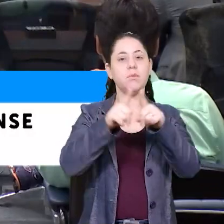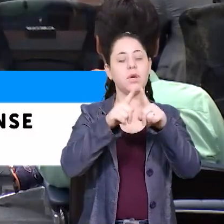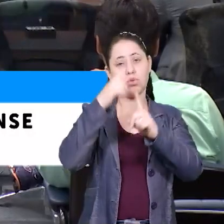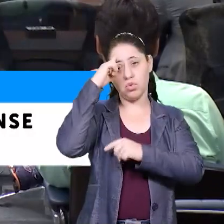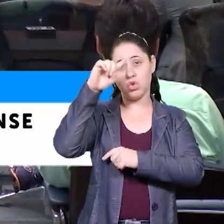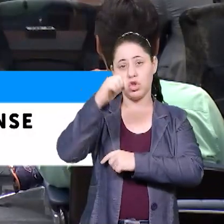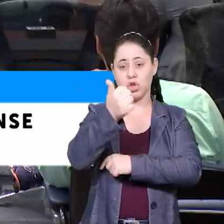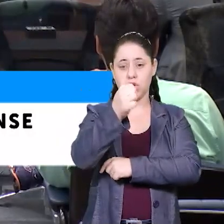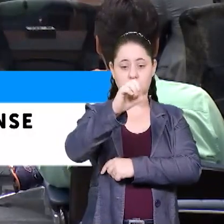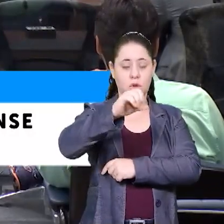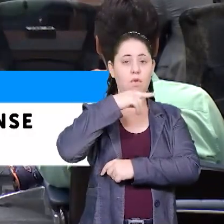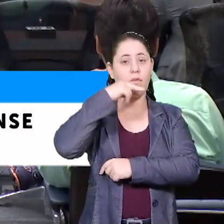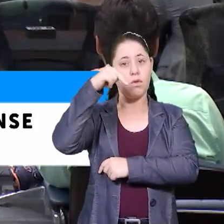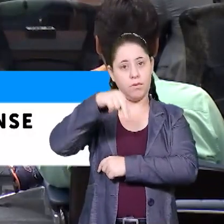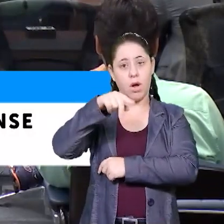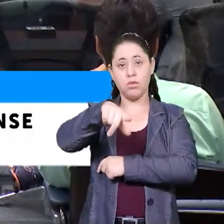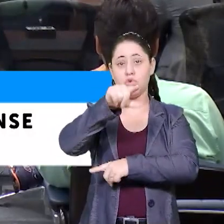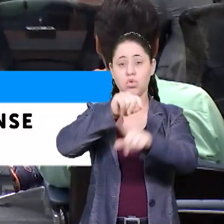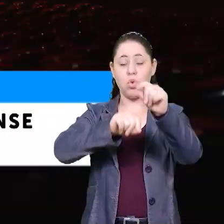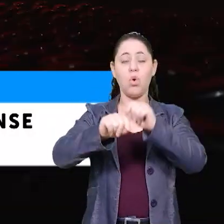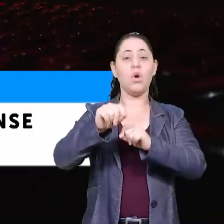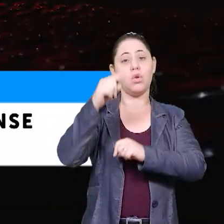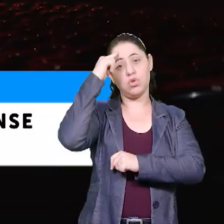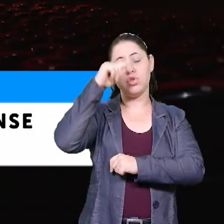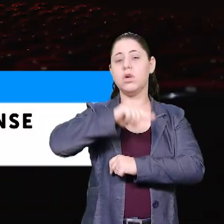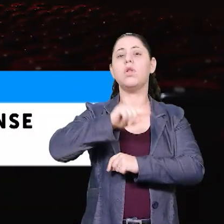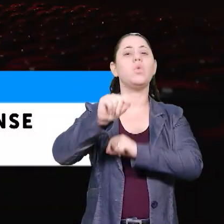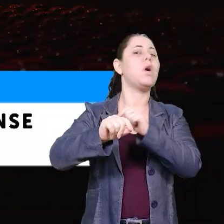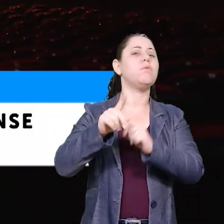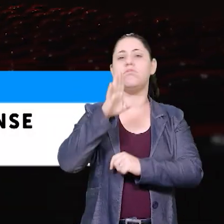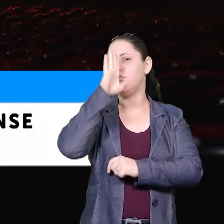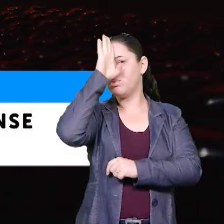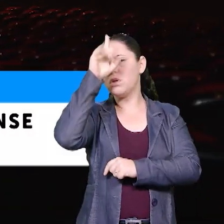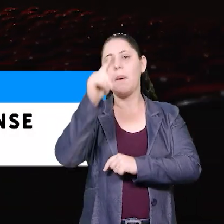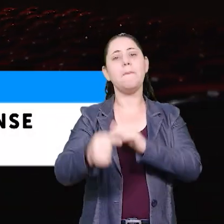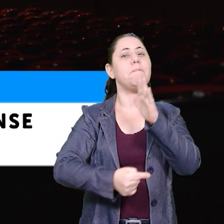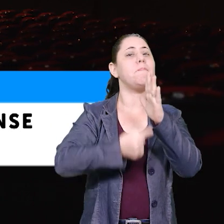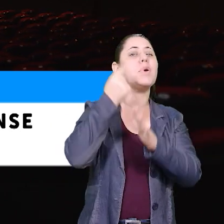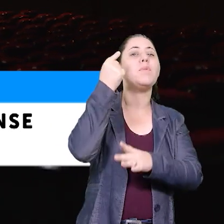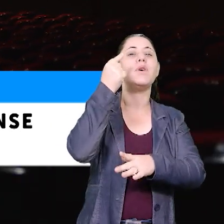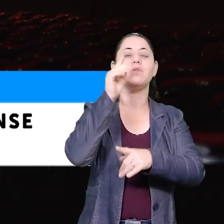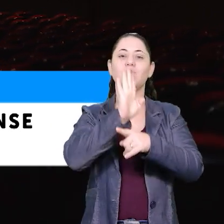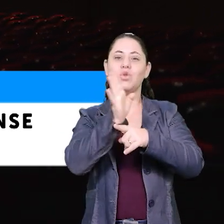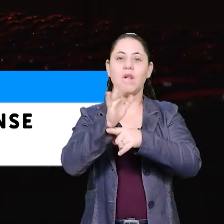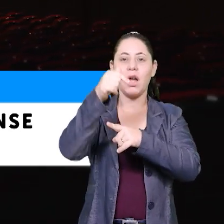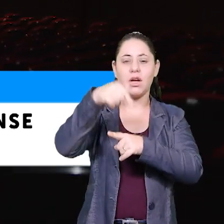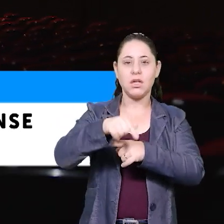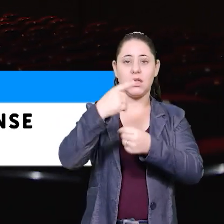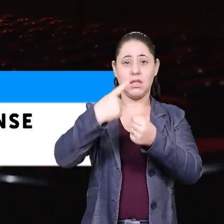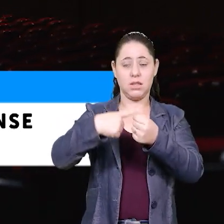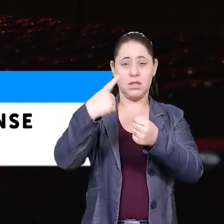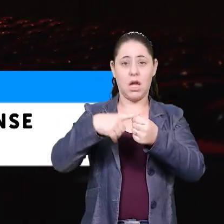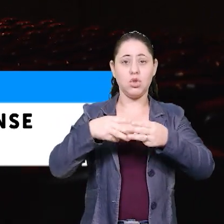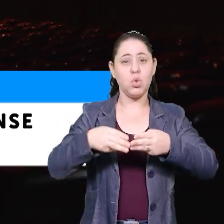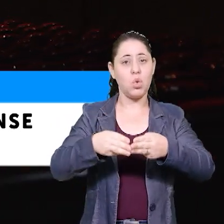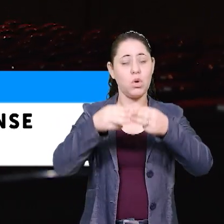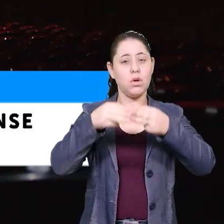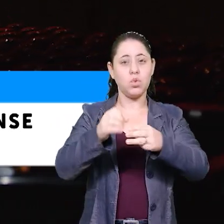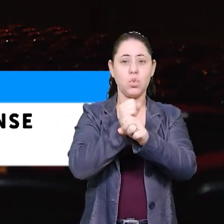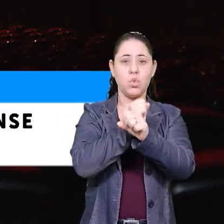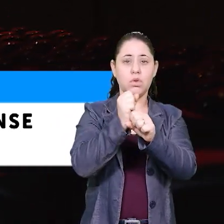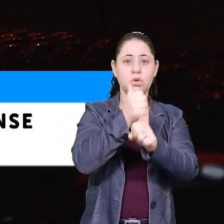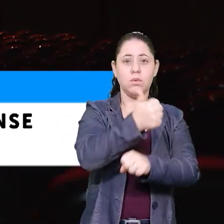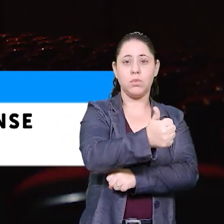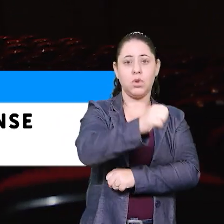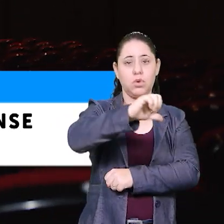comemorado anualmente dia 19 de novembro. A escolha da data é uma referência à primeira exibição de cinema no estado, na cidade